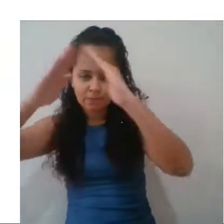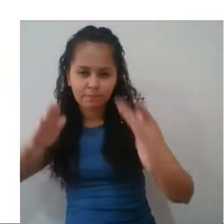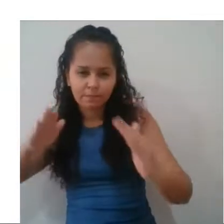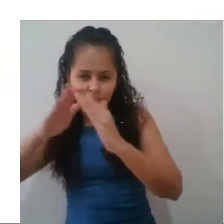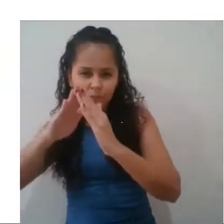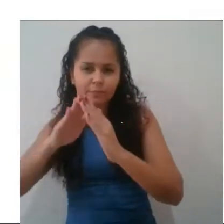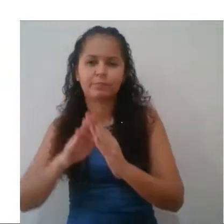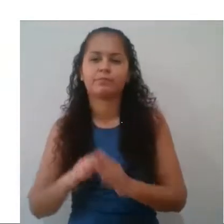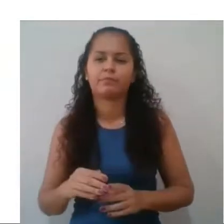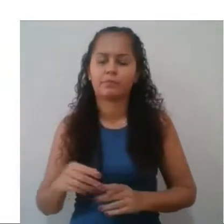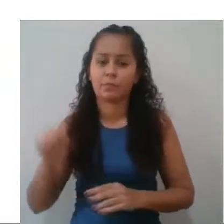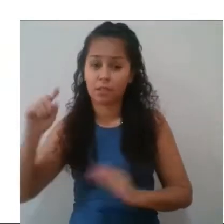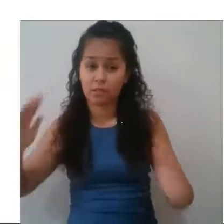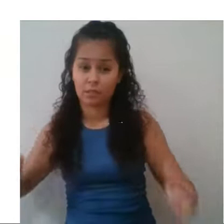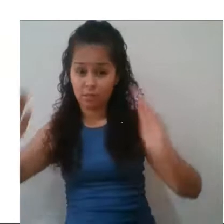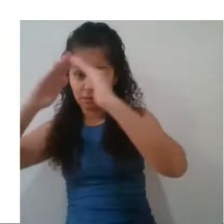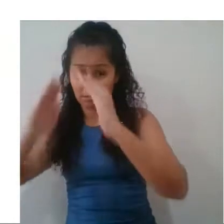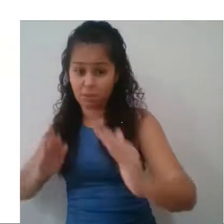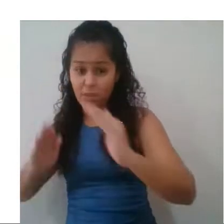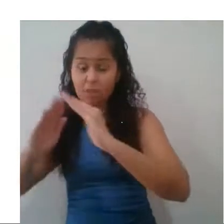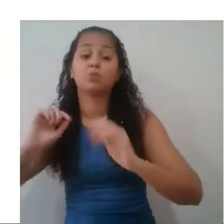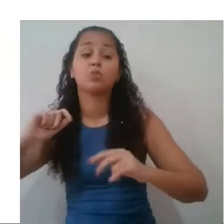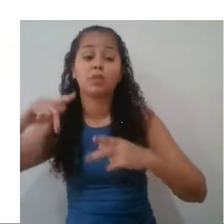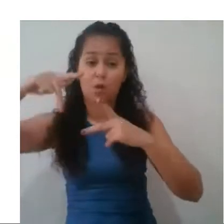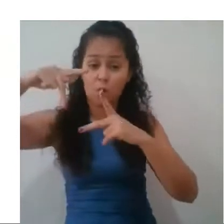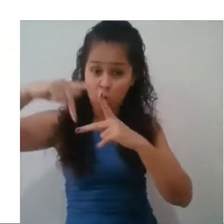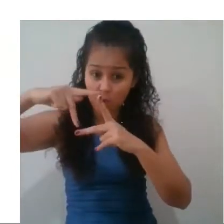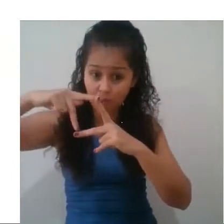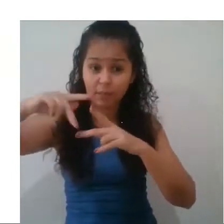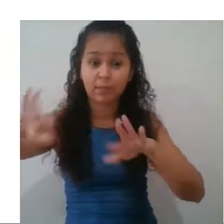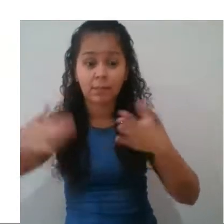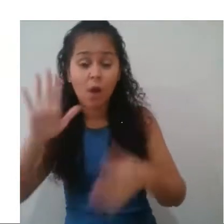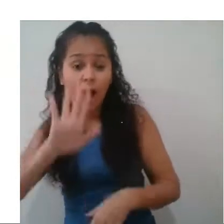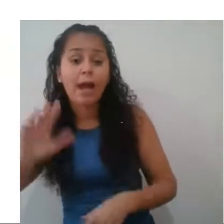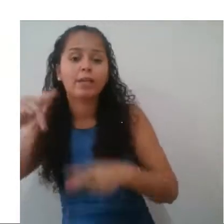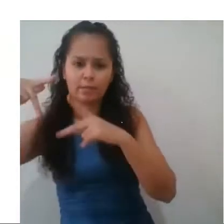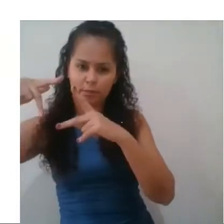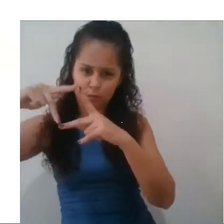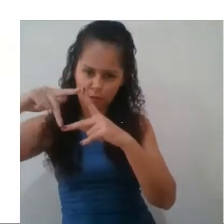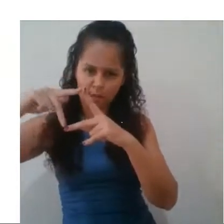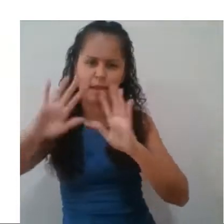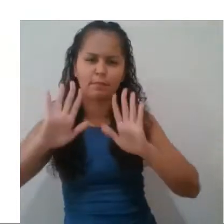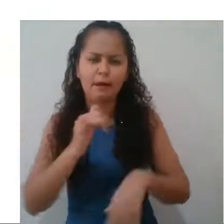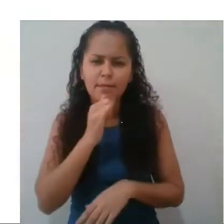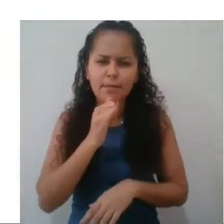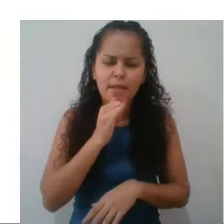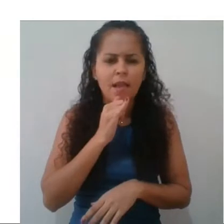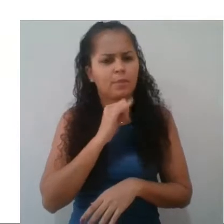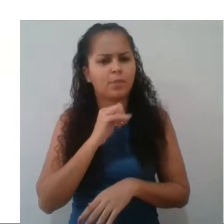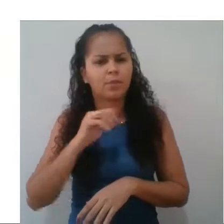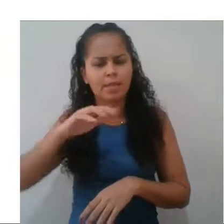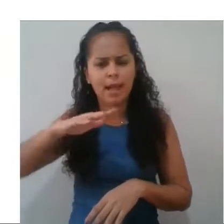caso aqui, essa base dessa pirâmide é um quadrado. Portanto, a área será a área de um quadrado. Mas se, por exemplo, a área